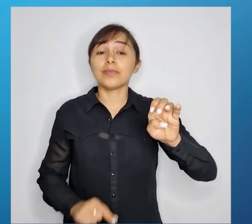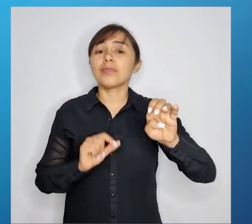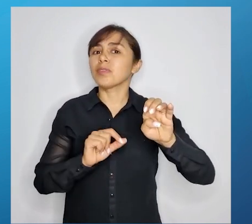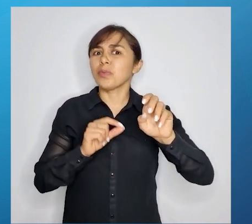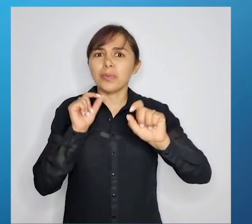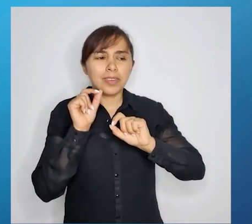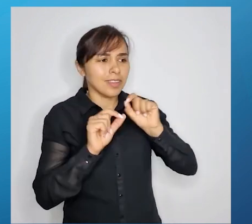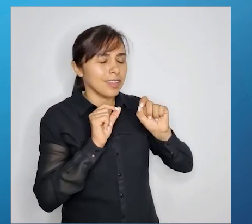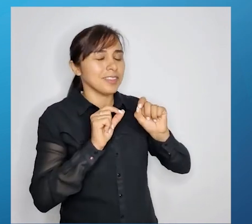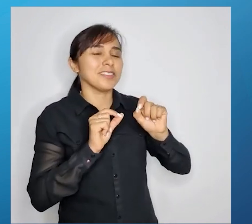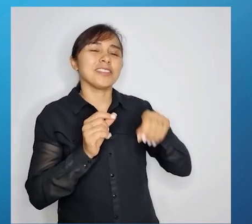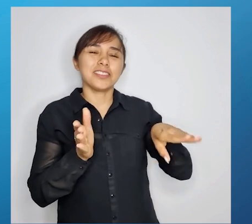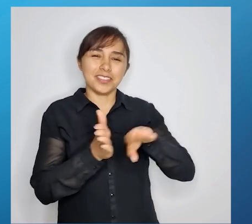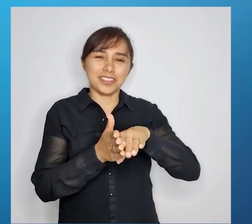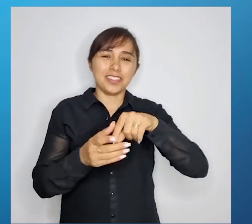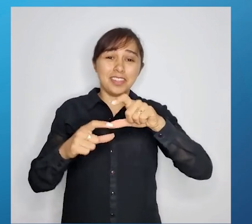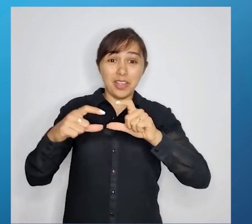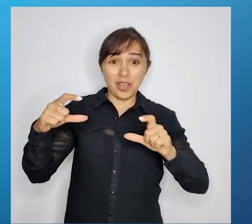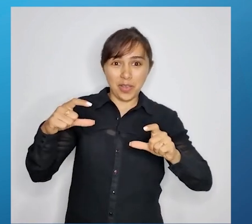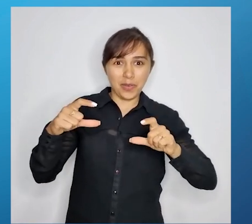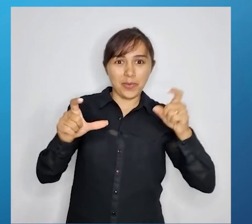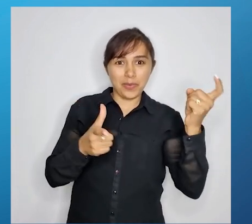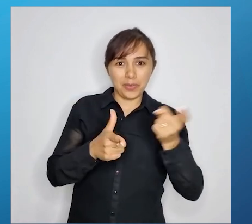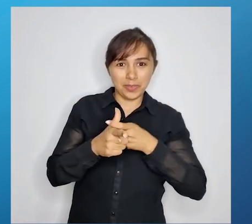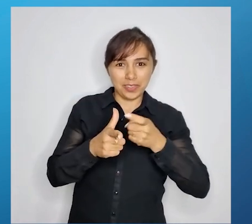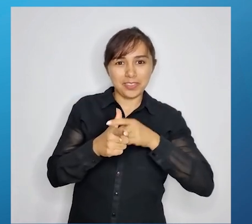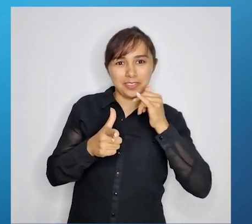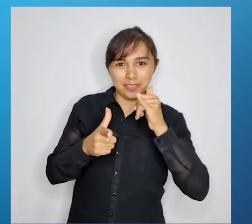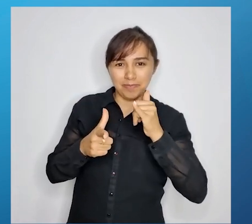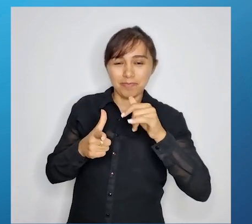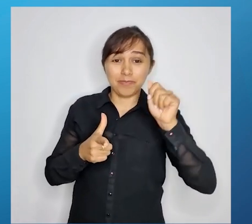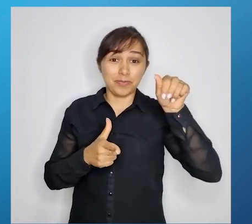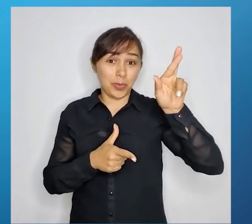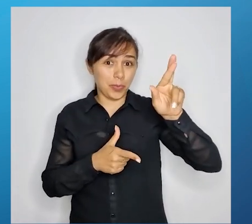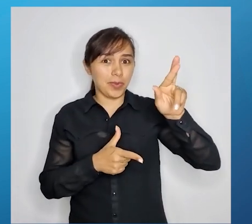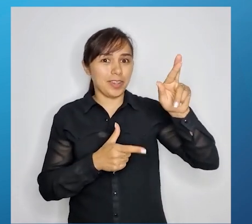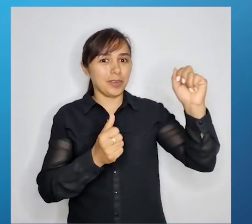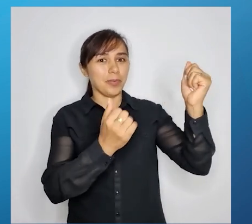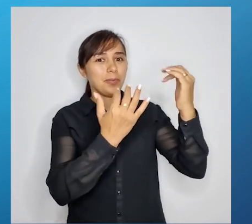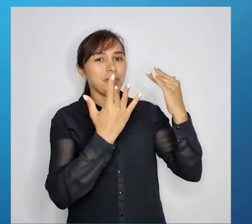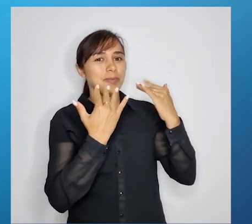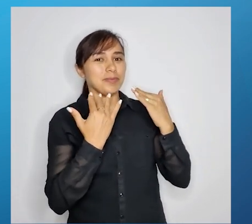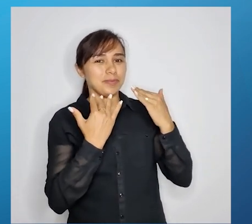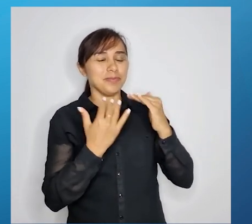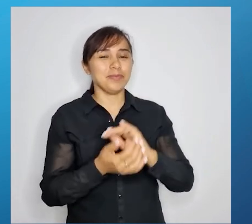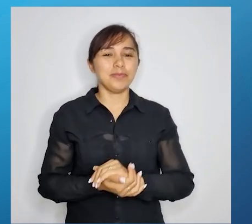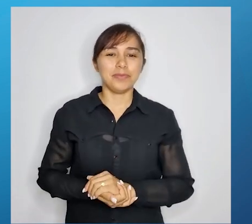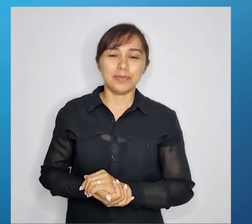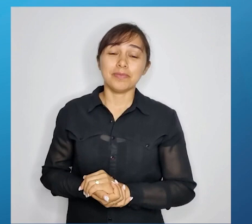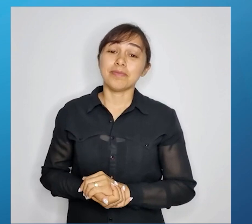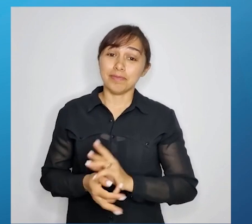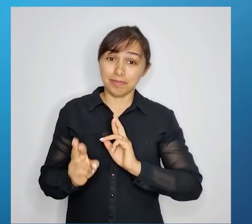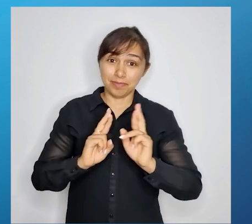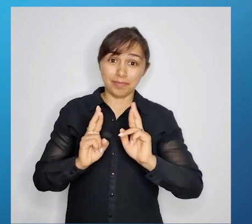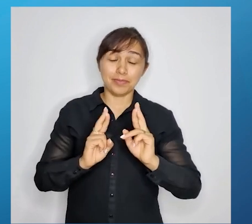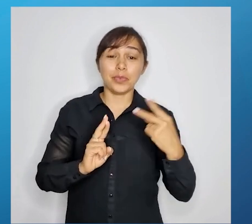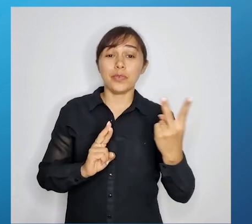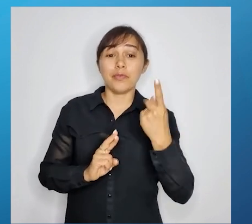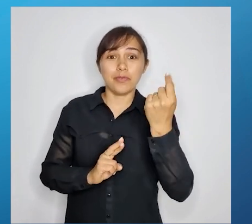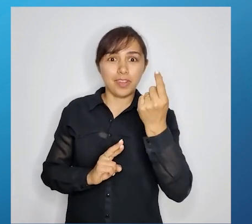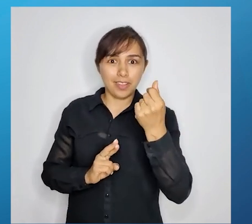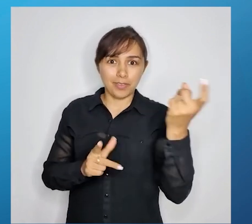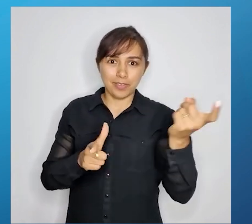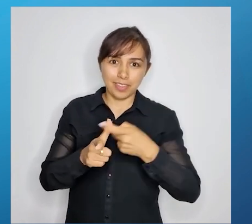conta do ar-condicionado. Aqui nós temos um diálogo entre 2 personagens que estão reclamando dessas ondas de calor, fazendo a relação também com o valor da